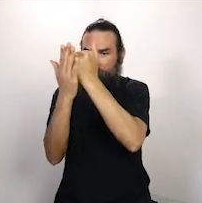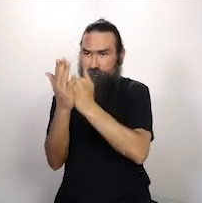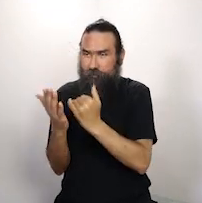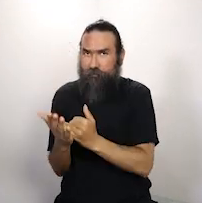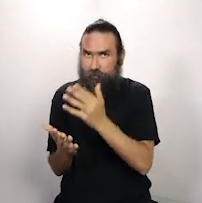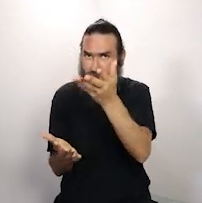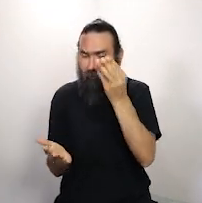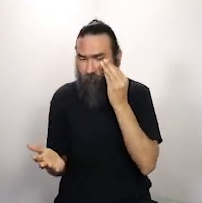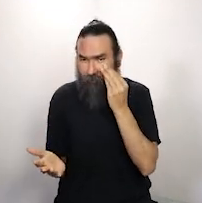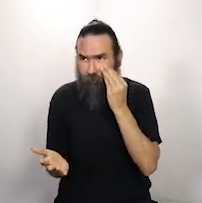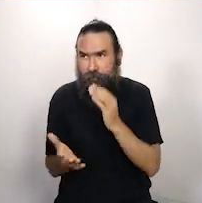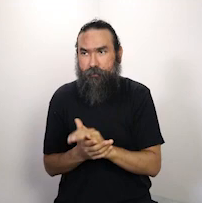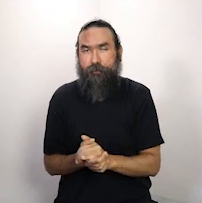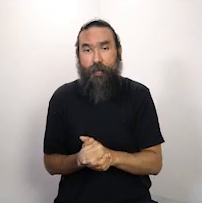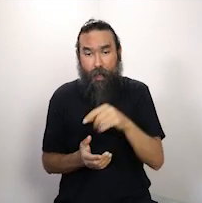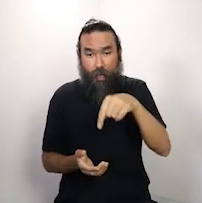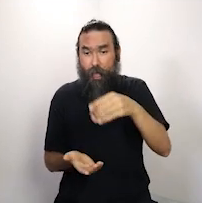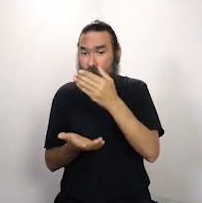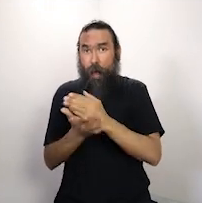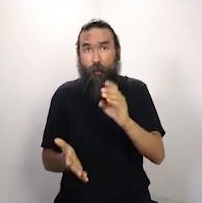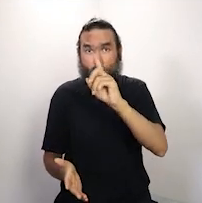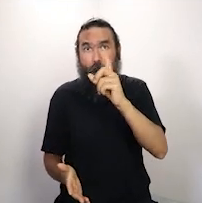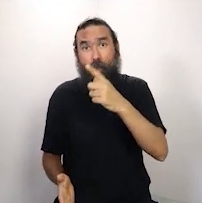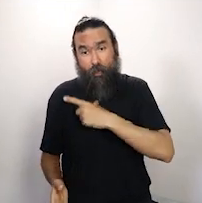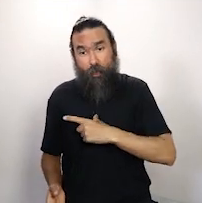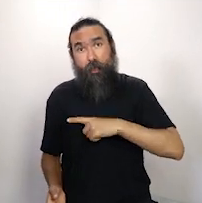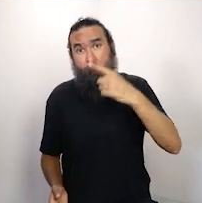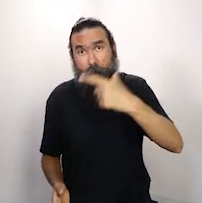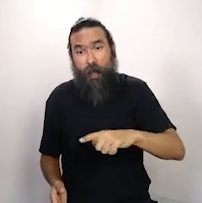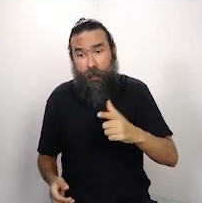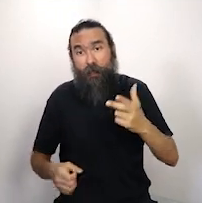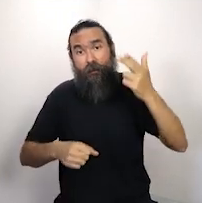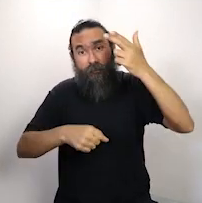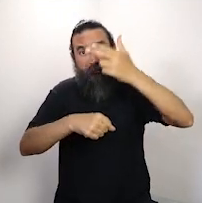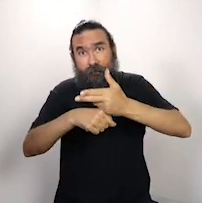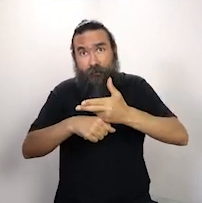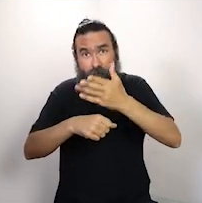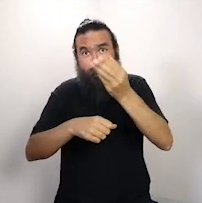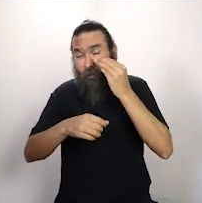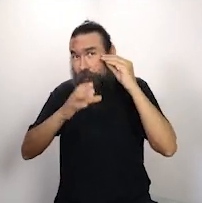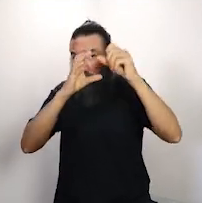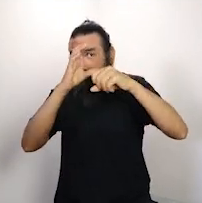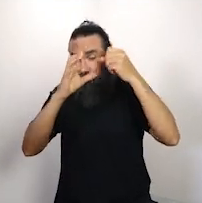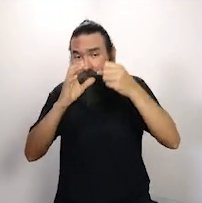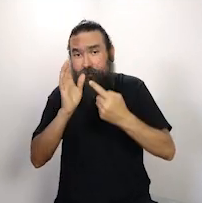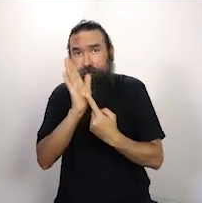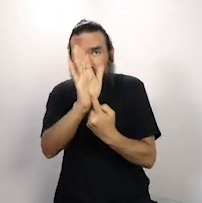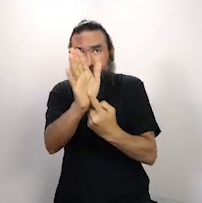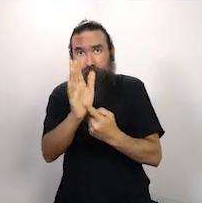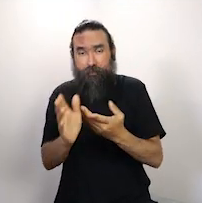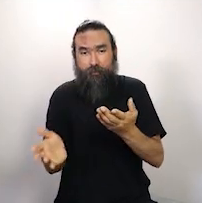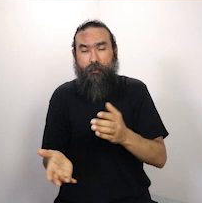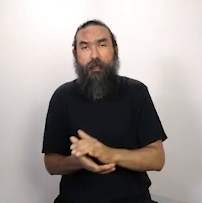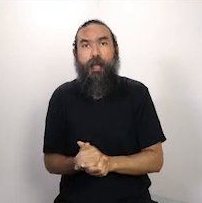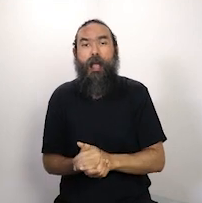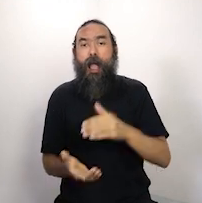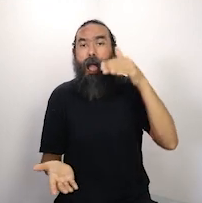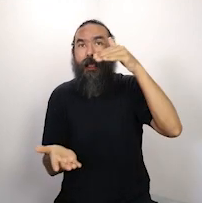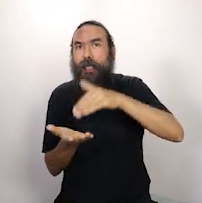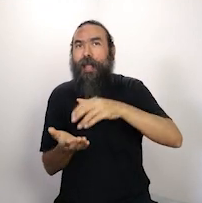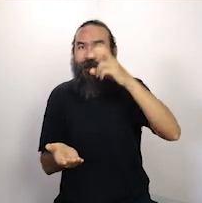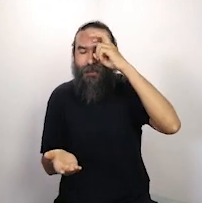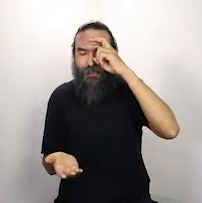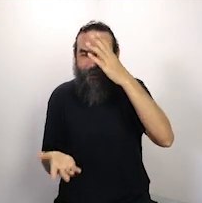muitos horários do dia. É isso aí, mas não acabou que não, a gente vai ver agora uns vídeos para encerrar nossa noite maravilhosa, e até